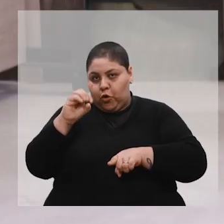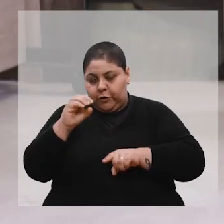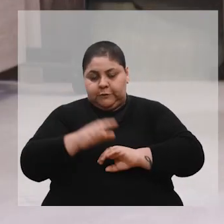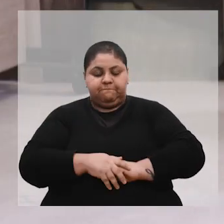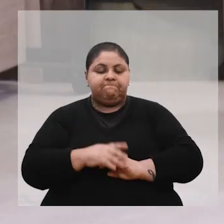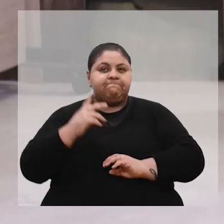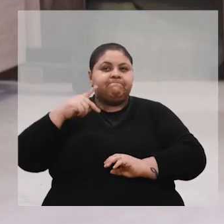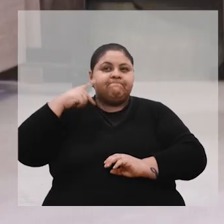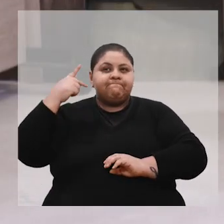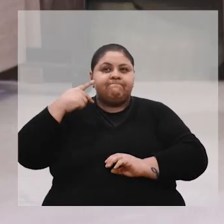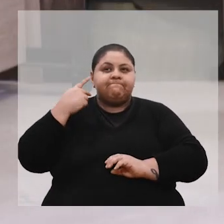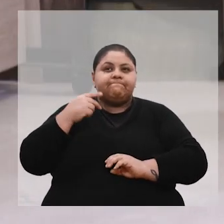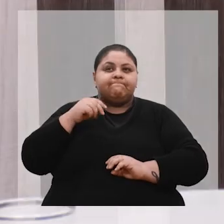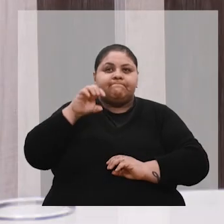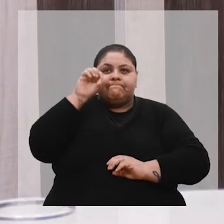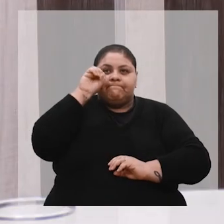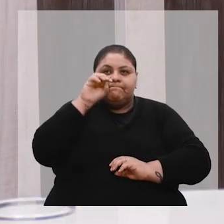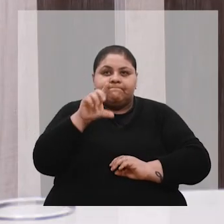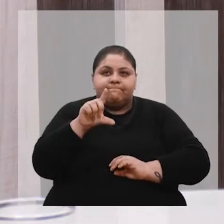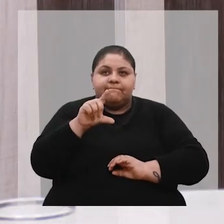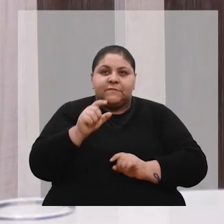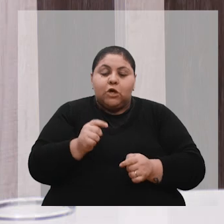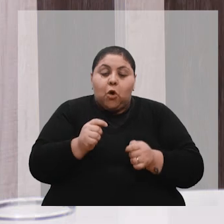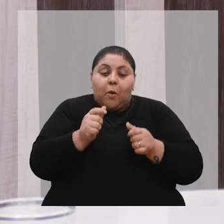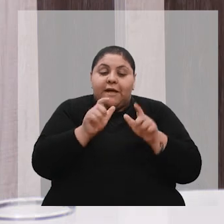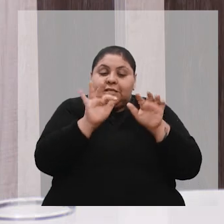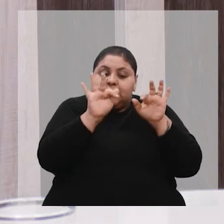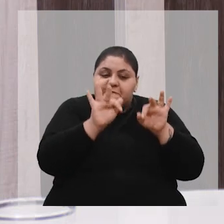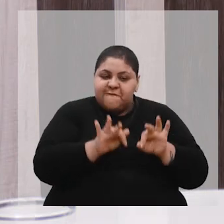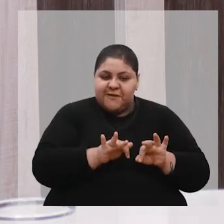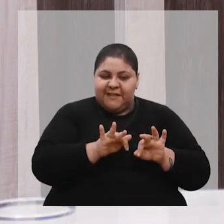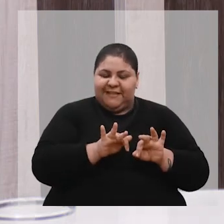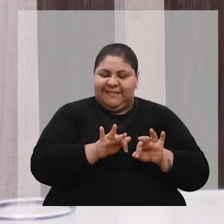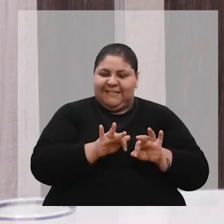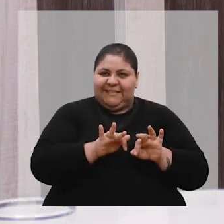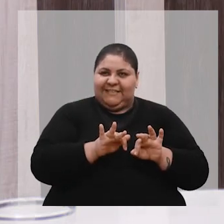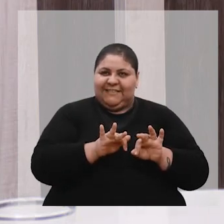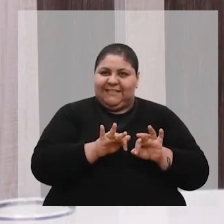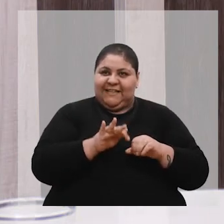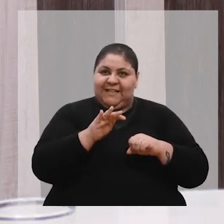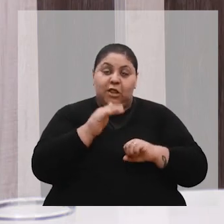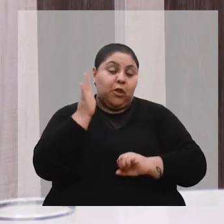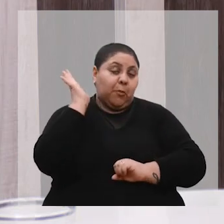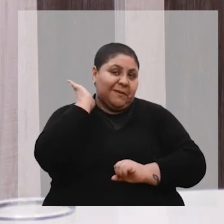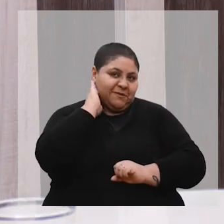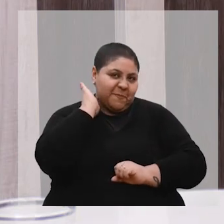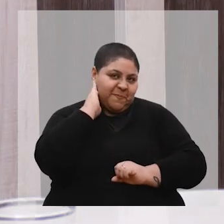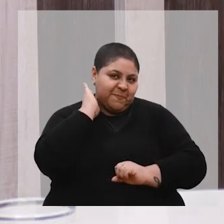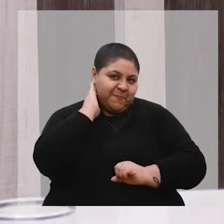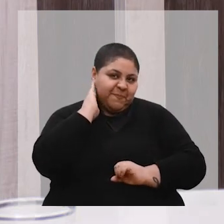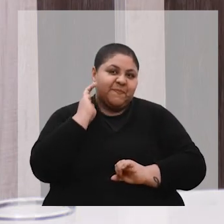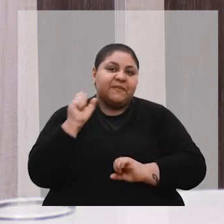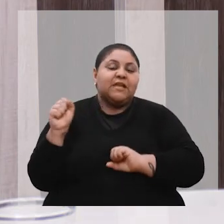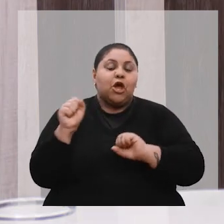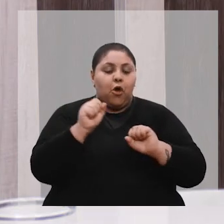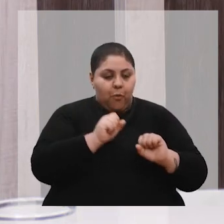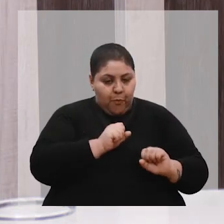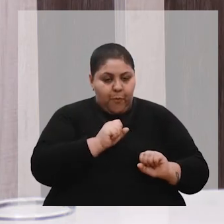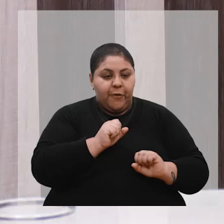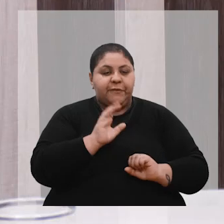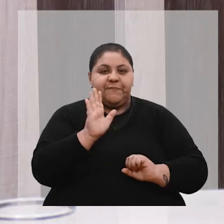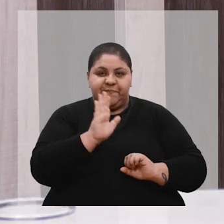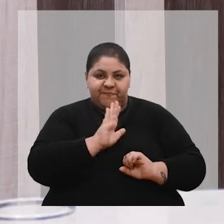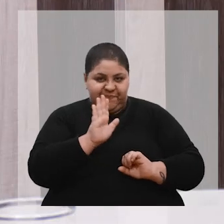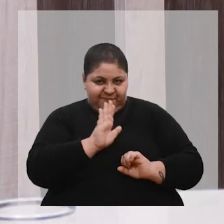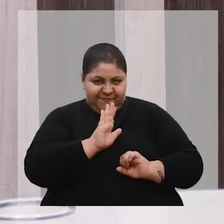Vereador Fius, nós temos aí um pouco mais de 1 minuto e meio, digamos assim, para o encerramento do nosso bate-papo. o senhor ainda pode